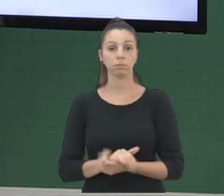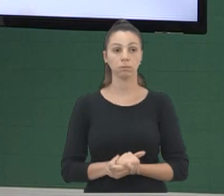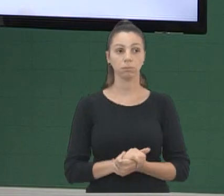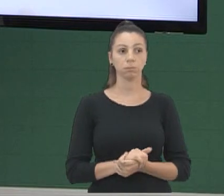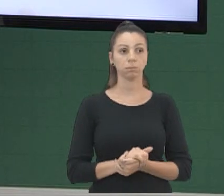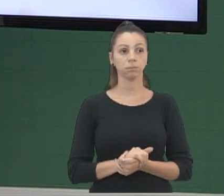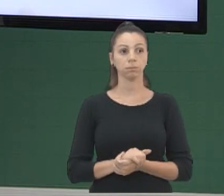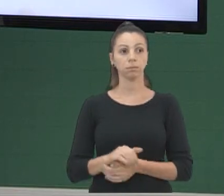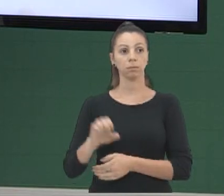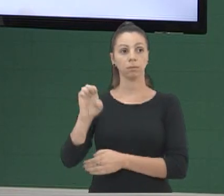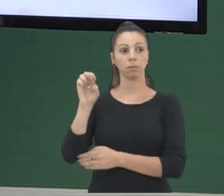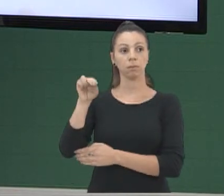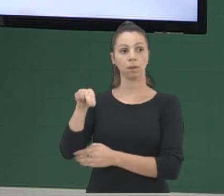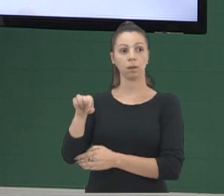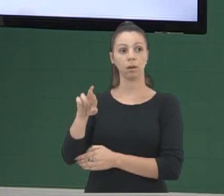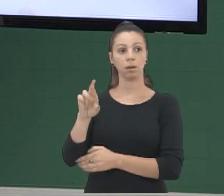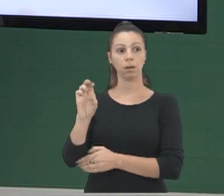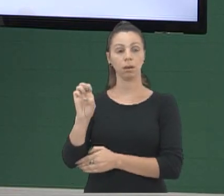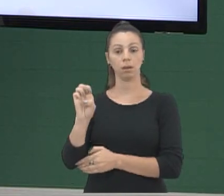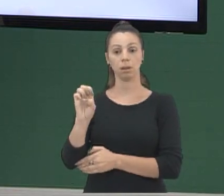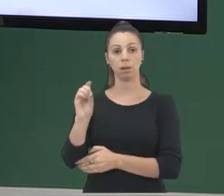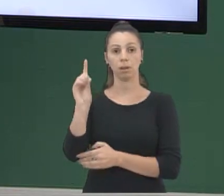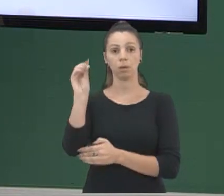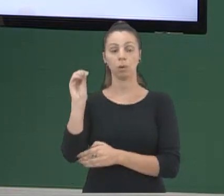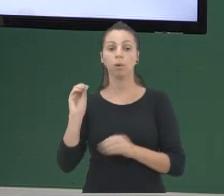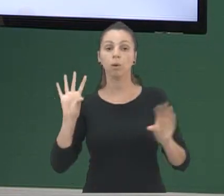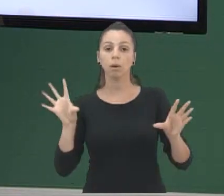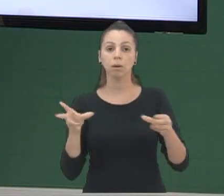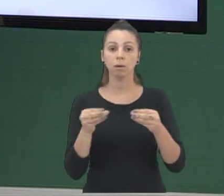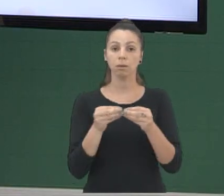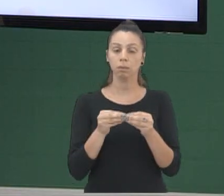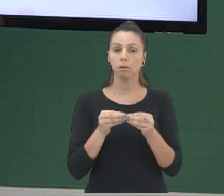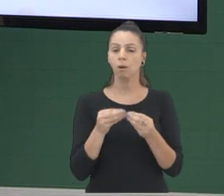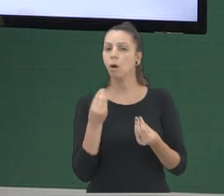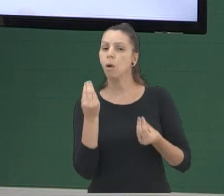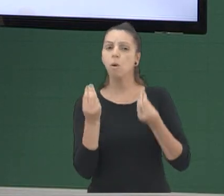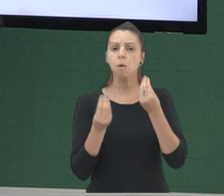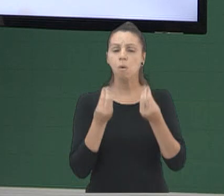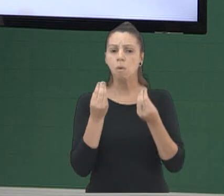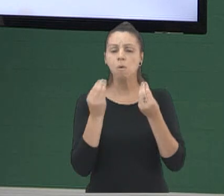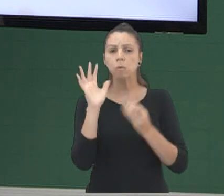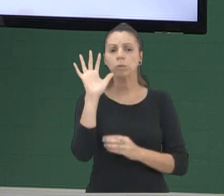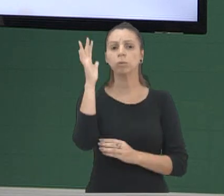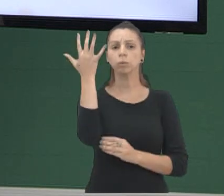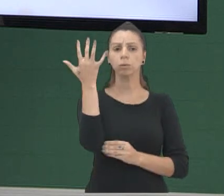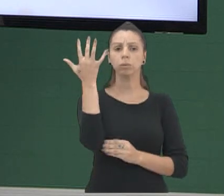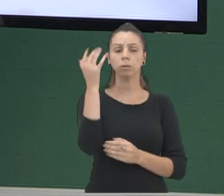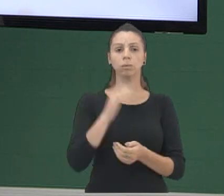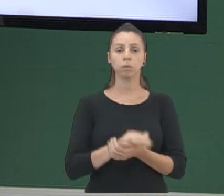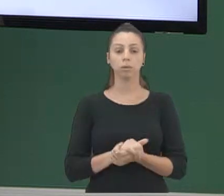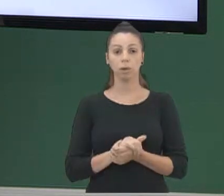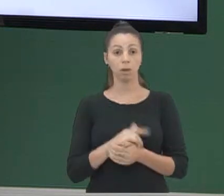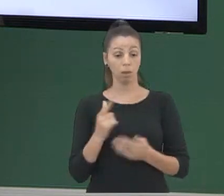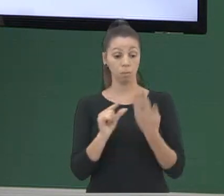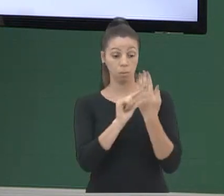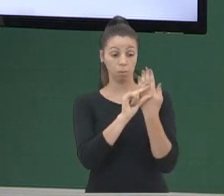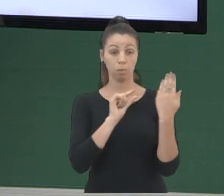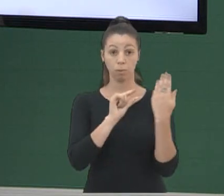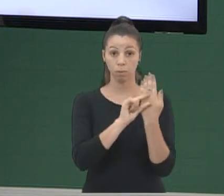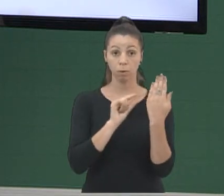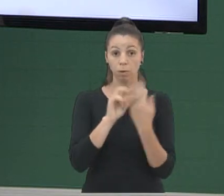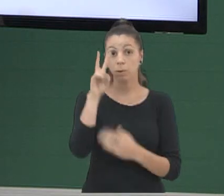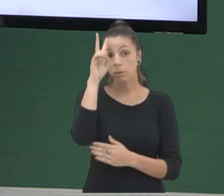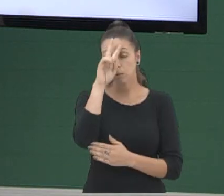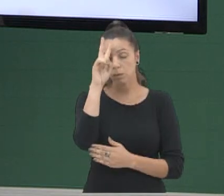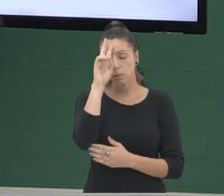Enredo. O enredo é o esqueleto dessa história, quer dizer, como que as coisas devem acontecer. Então, o autor da história, ele